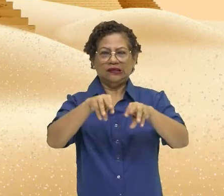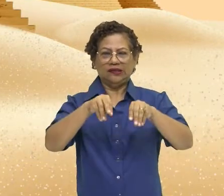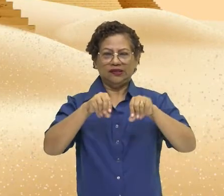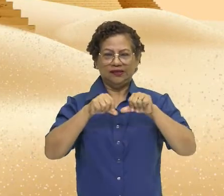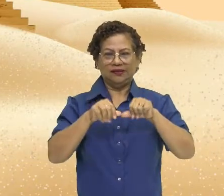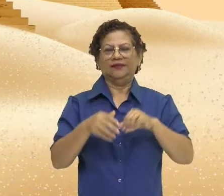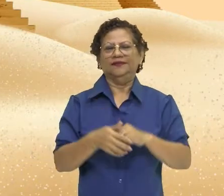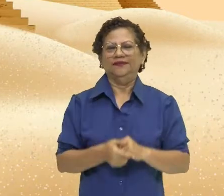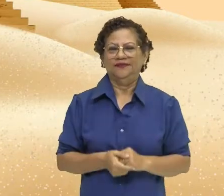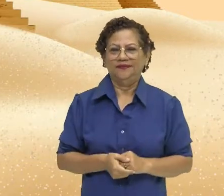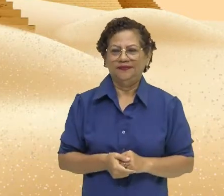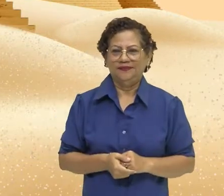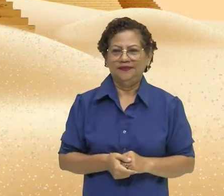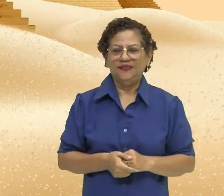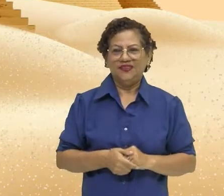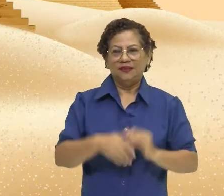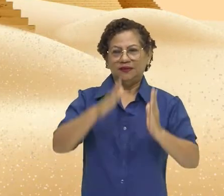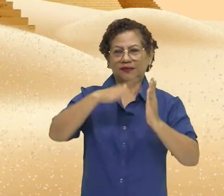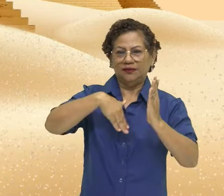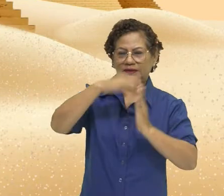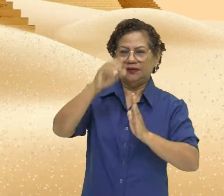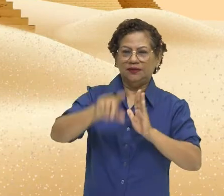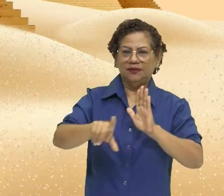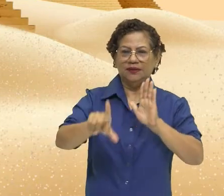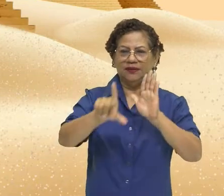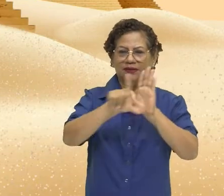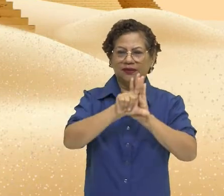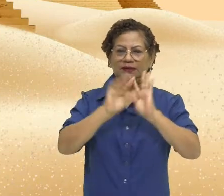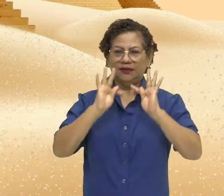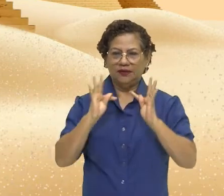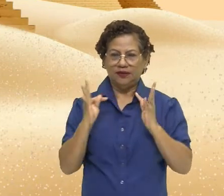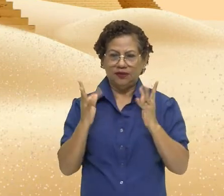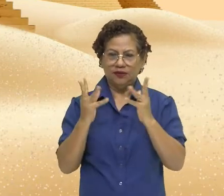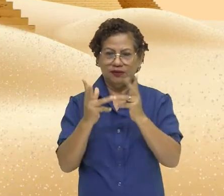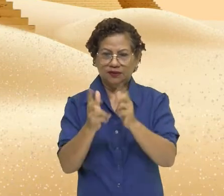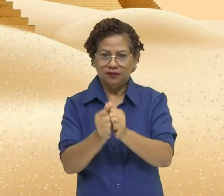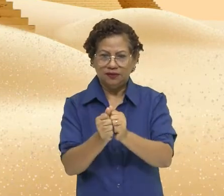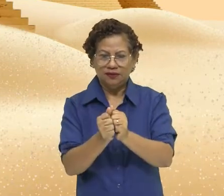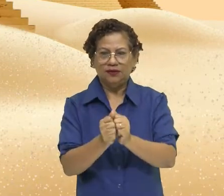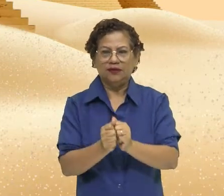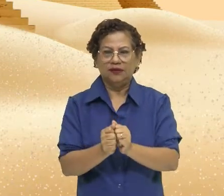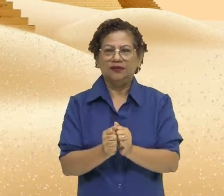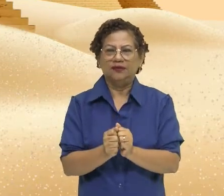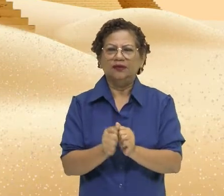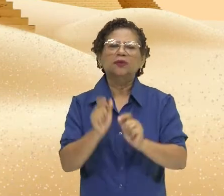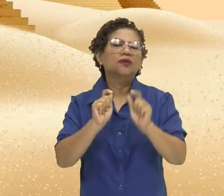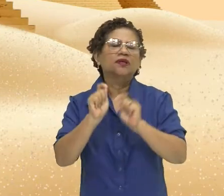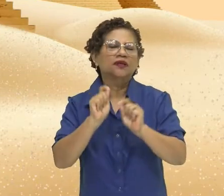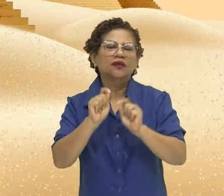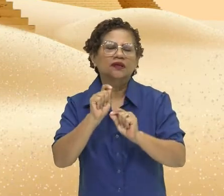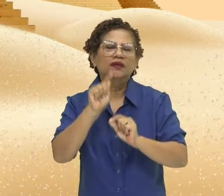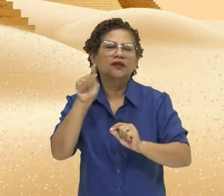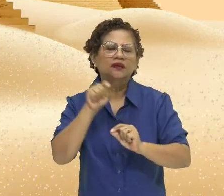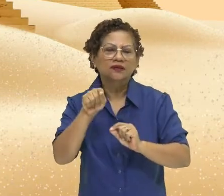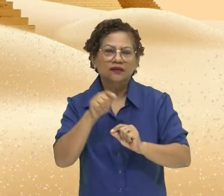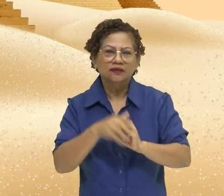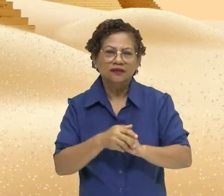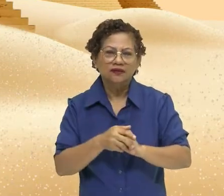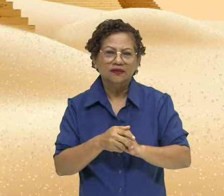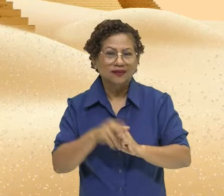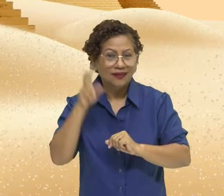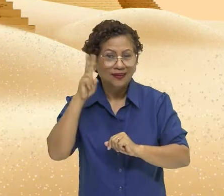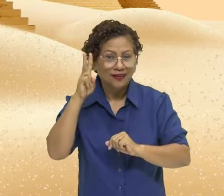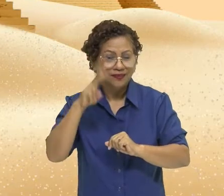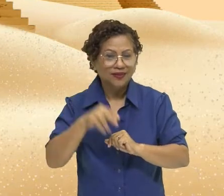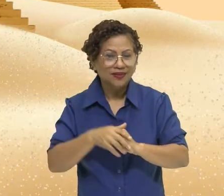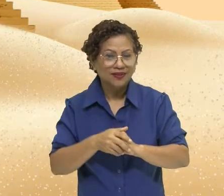só, pintura, lei da frontalidade. O que consistia a lei da frontalidade, professora? Que eu não lembro mais, a senhora falou um monte